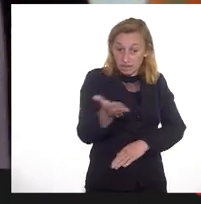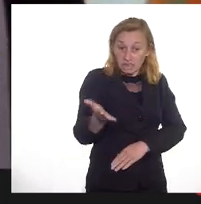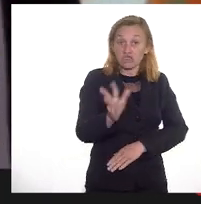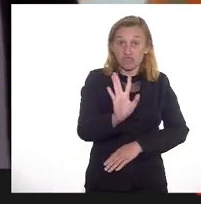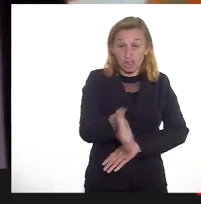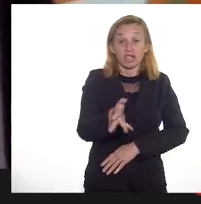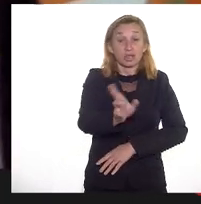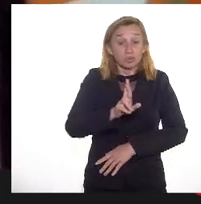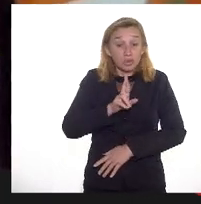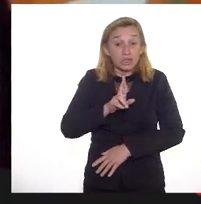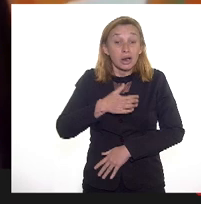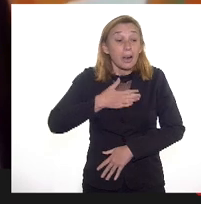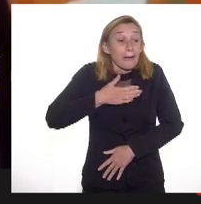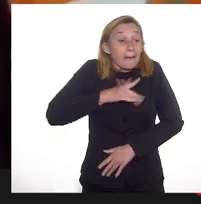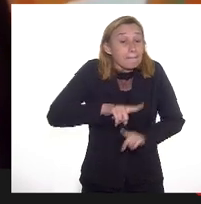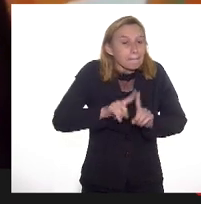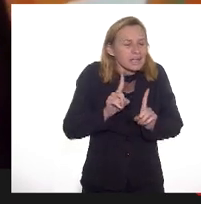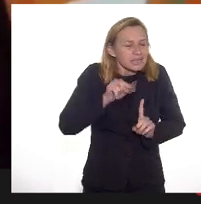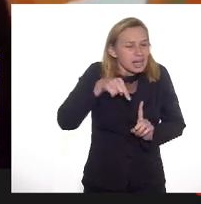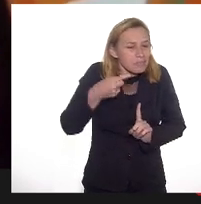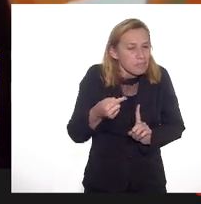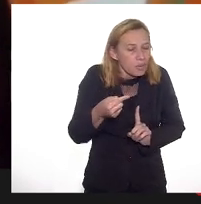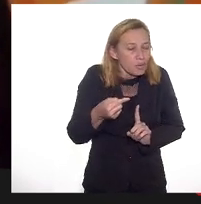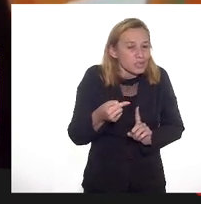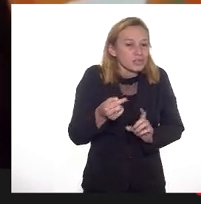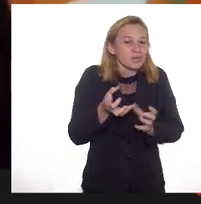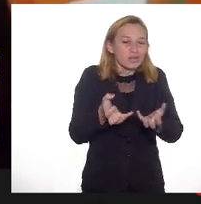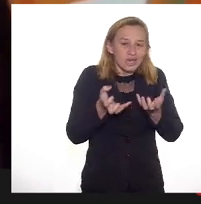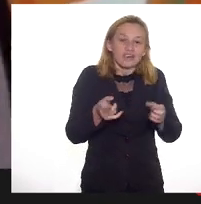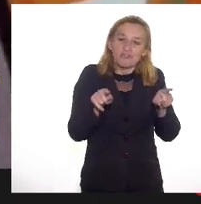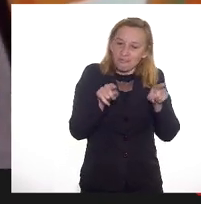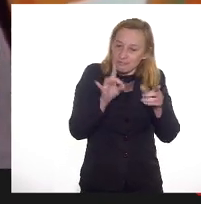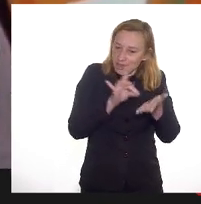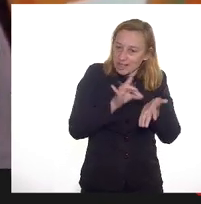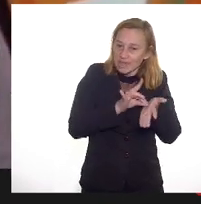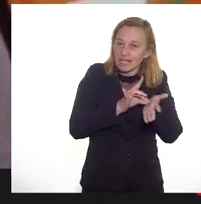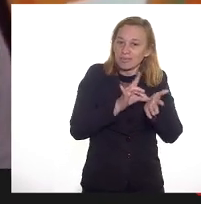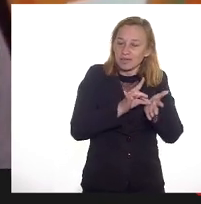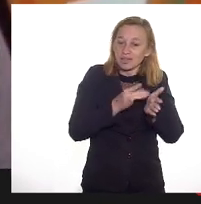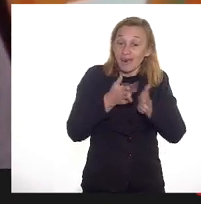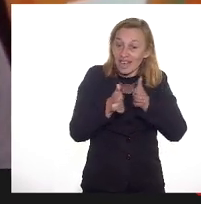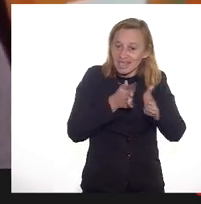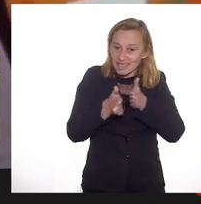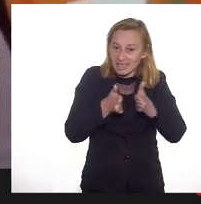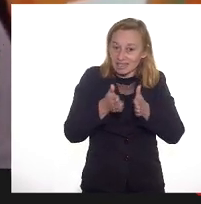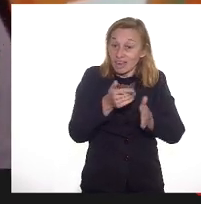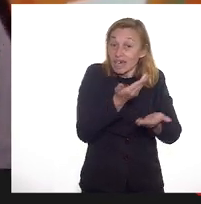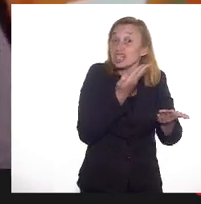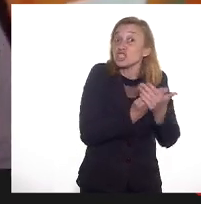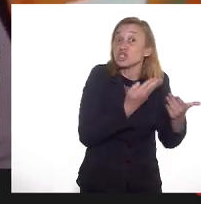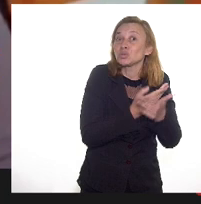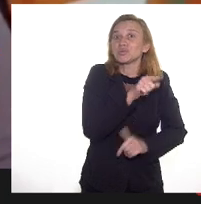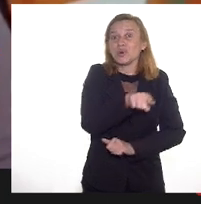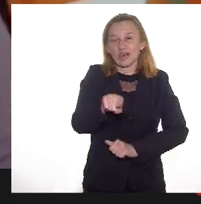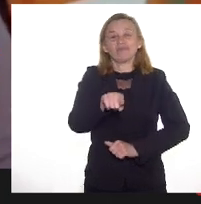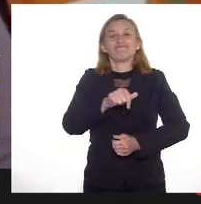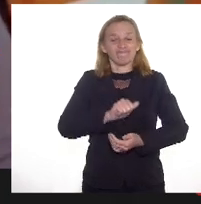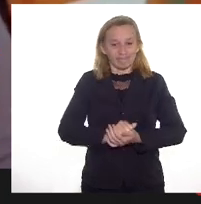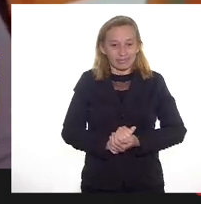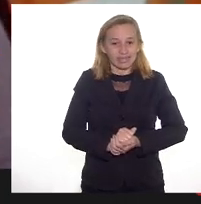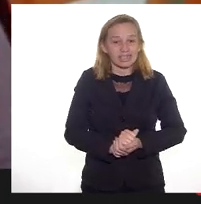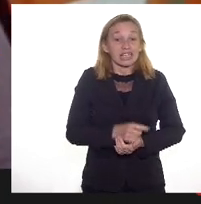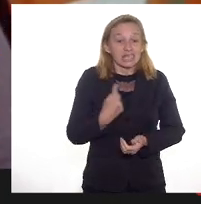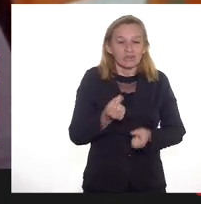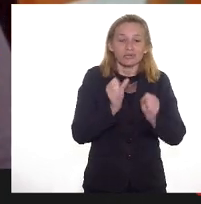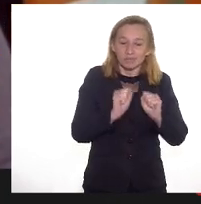excelências, mas eu queria depois ter realmente maior acesso a esse estudo aí, e que a gente